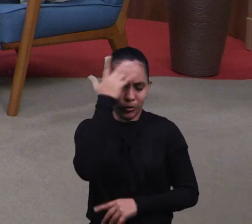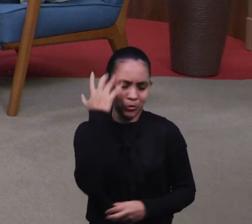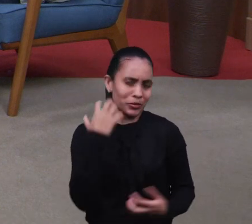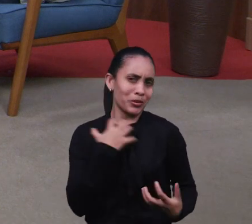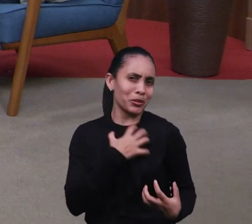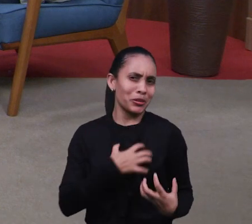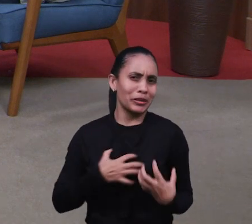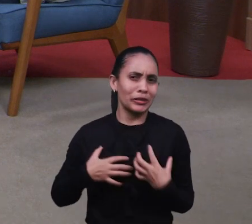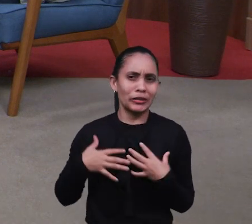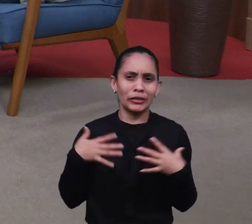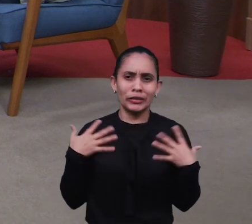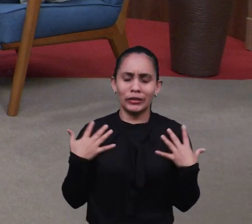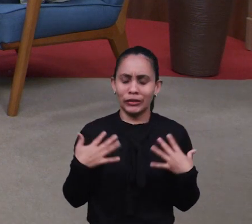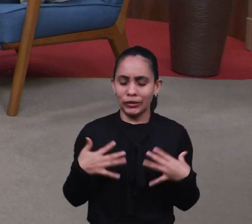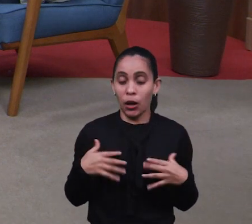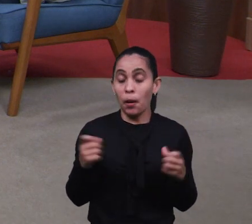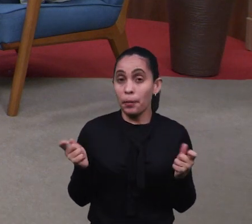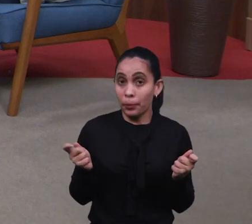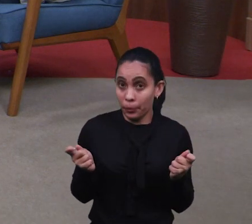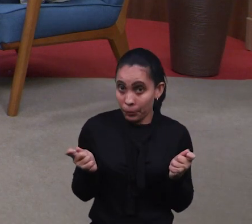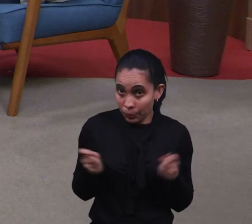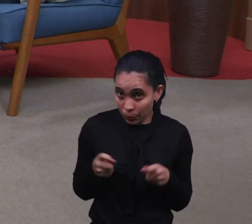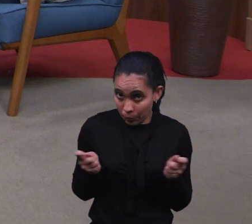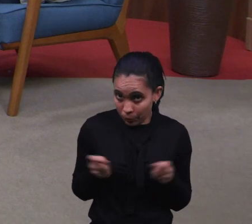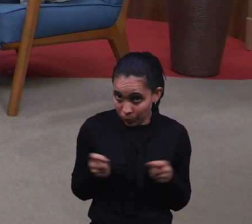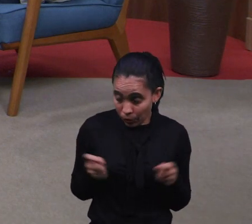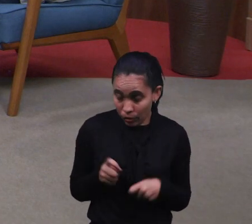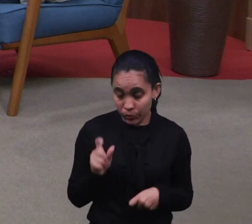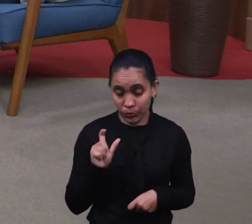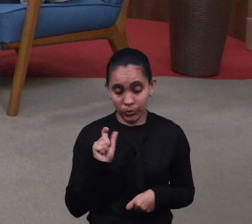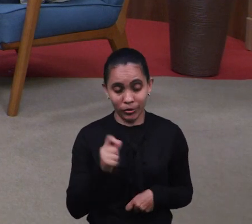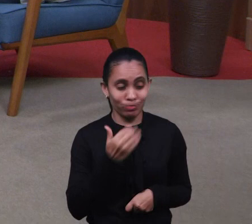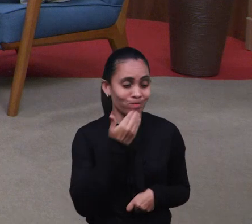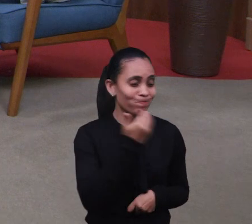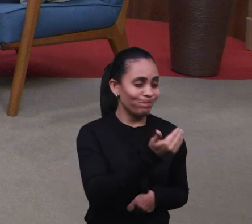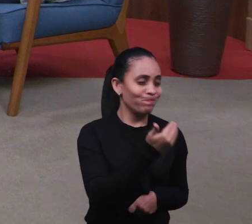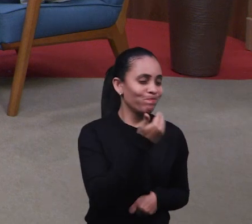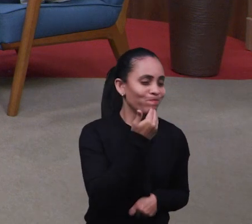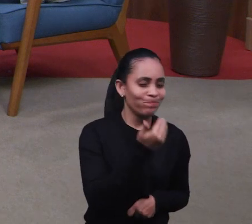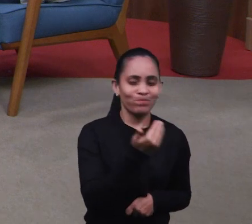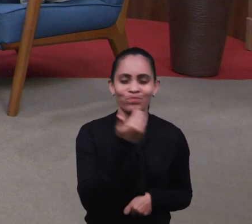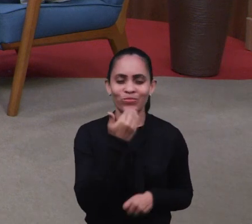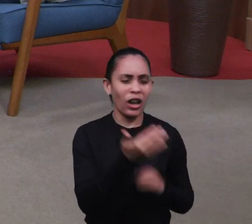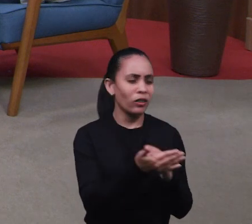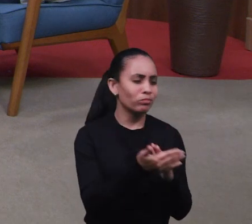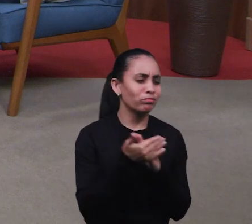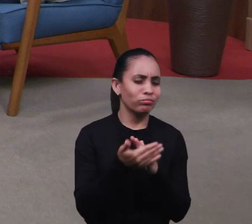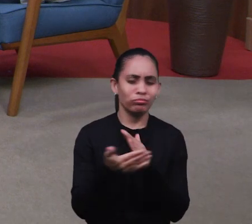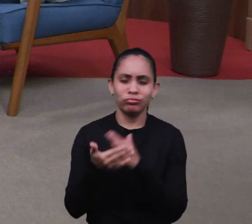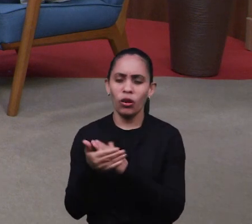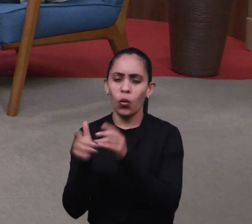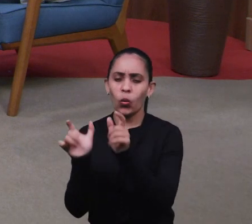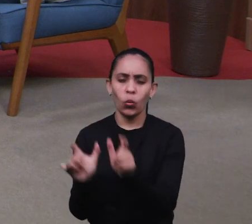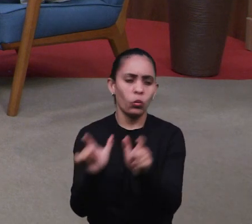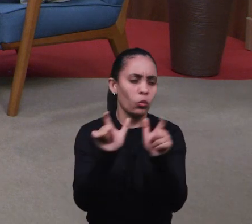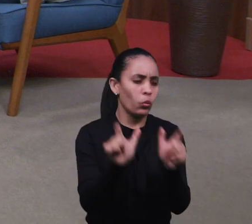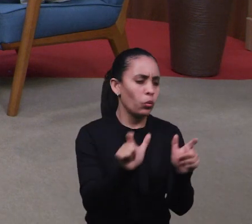ela pode buscar refúgio em tantos lugares ou em tantos outros